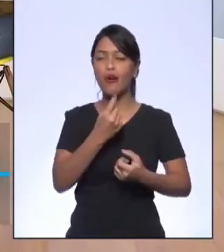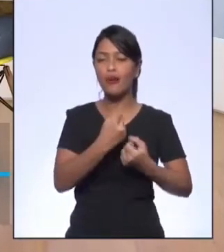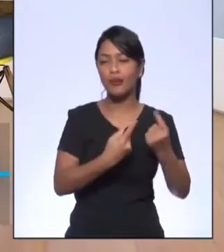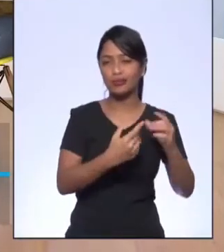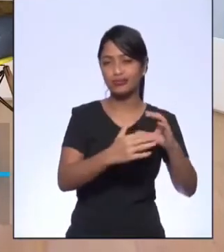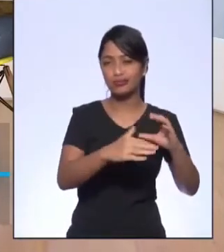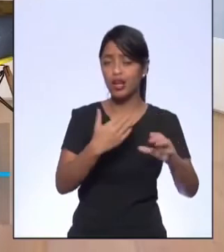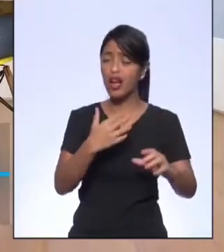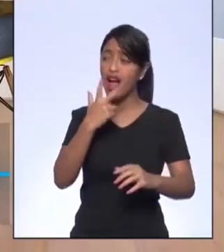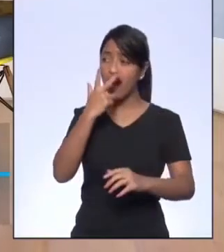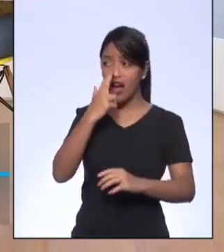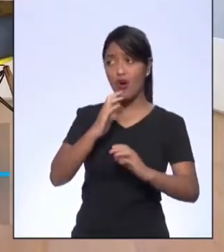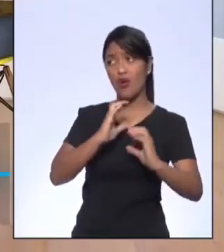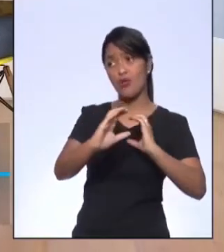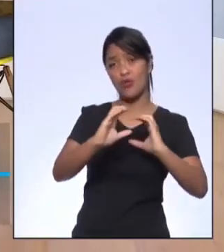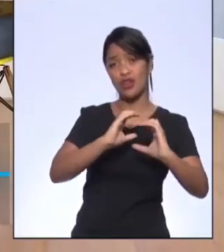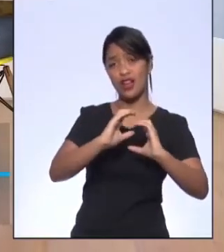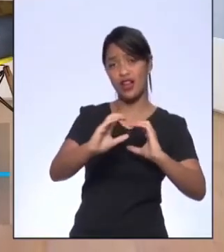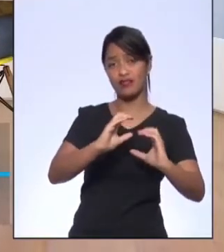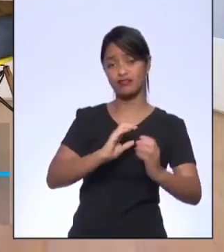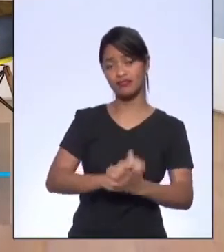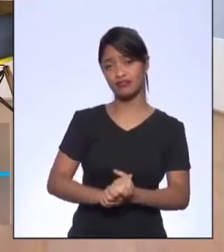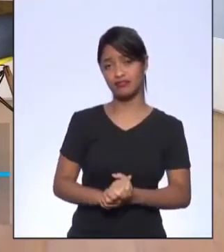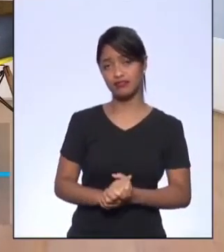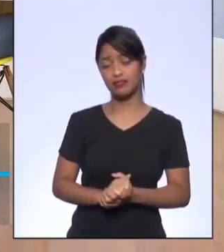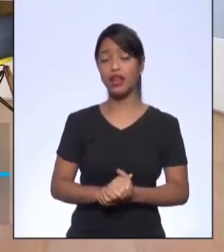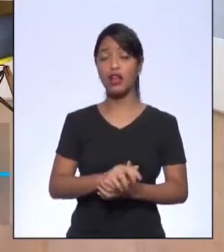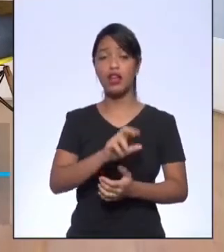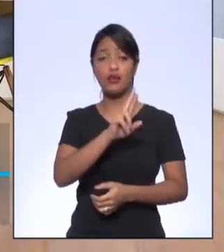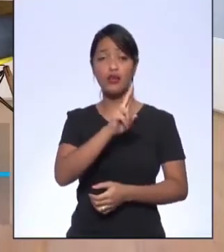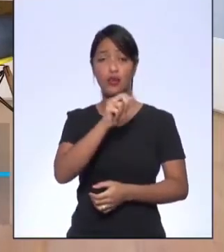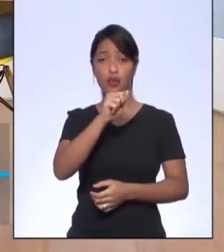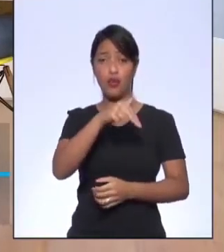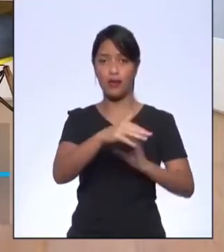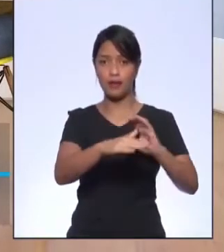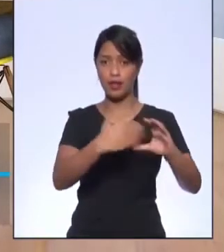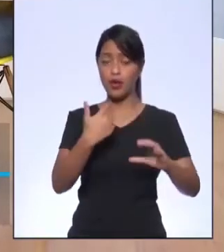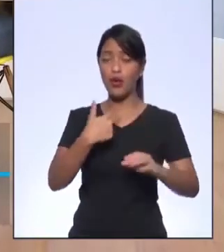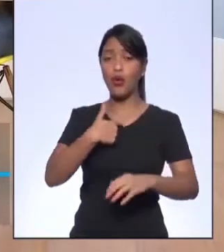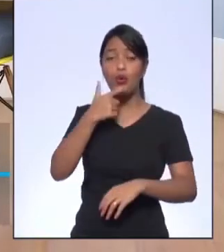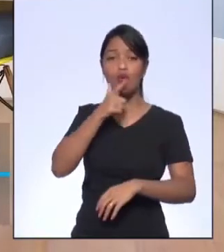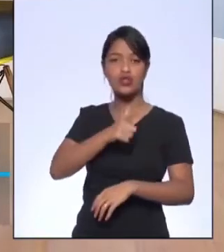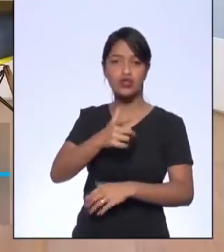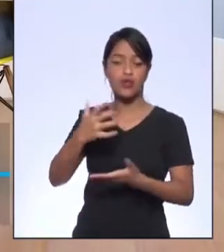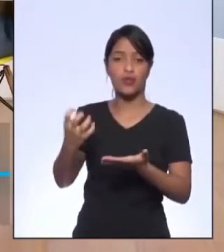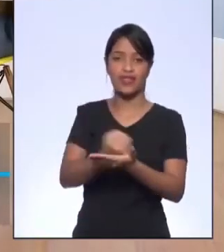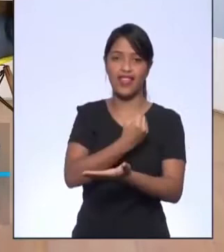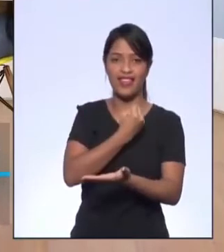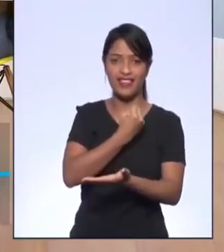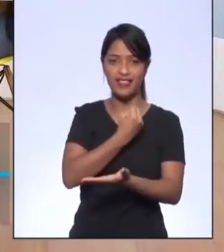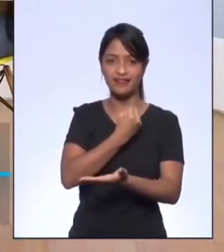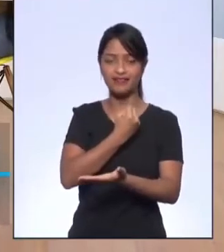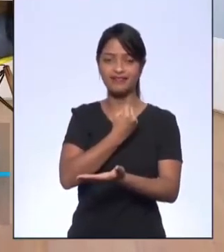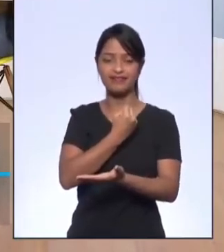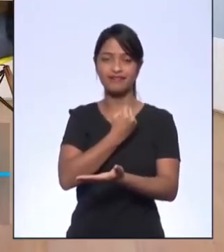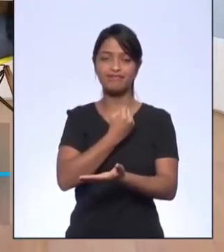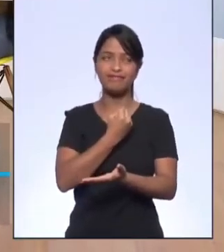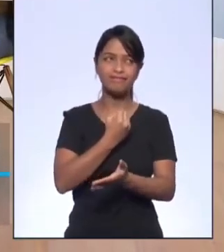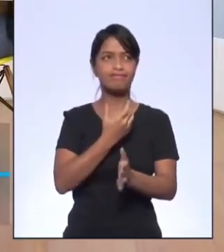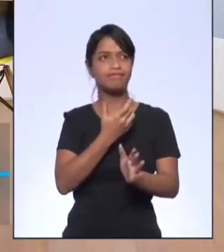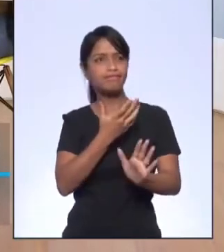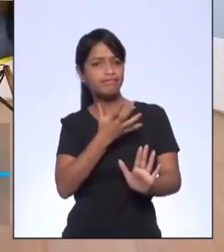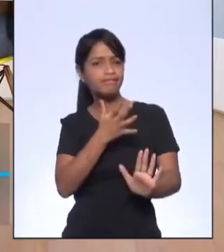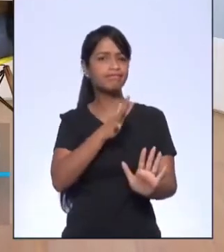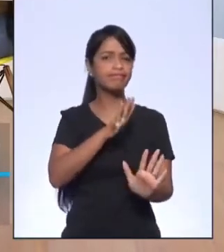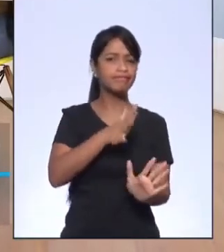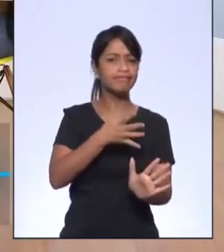Será que é a 3? Reivindicar? Juan colocou 3, obter, ganhar. Mais ou menos isso, Andréia. Tá indo